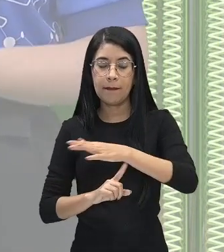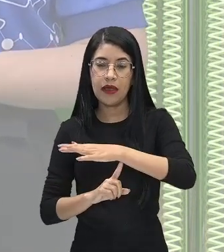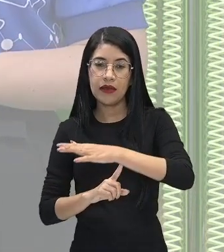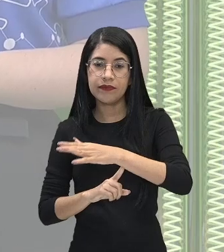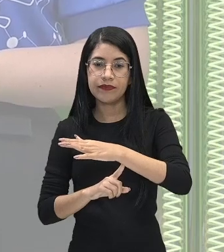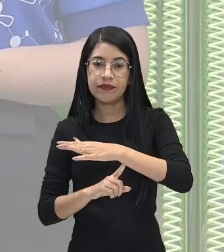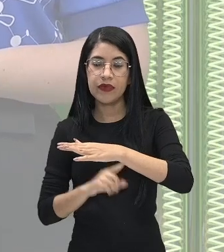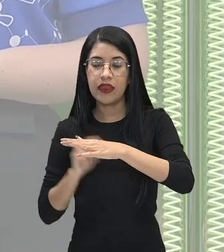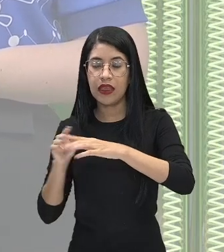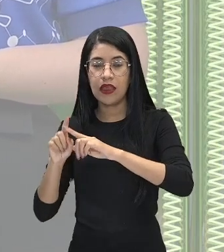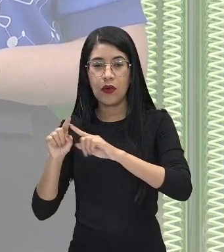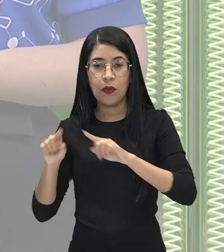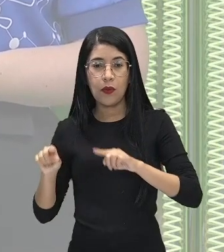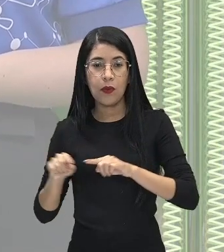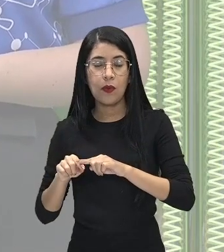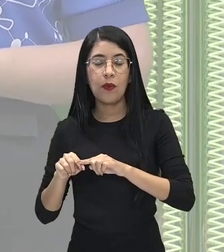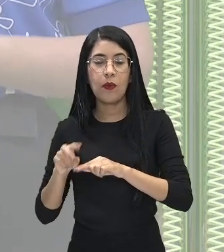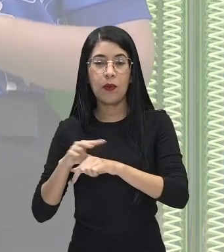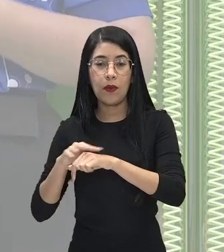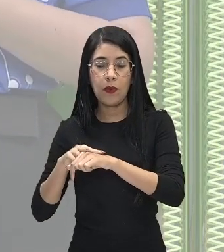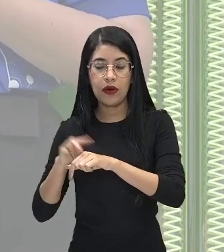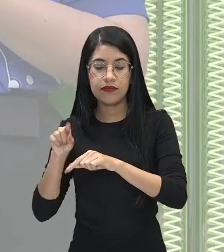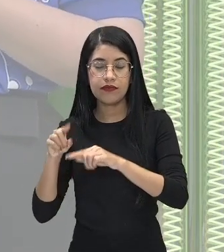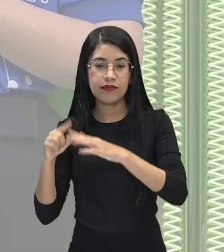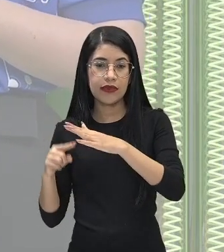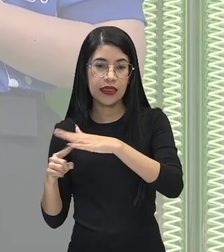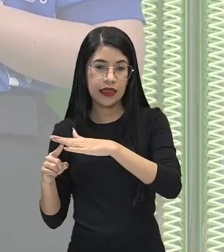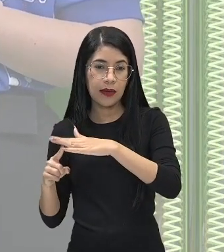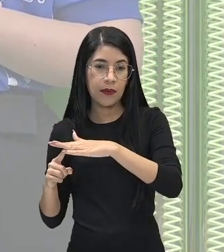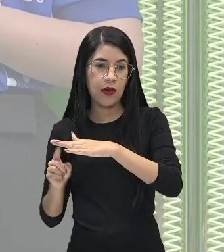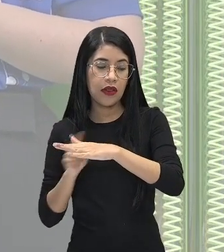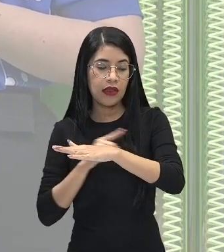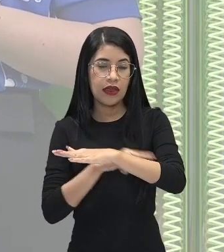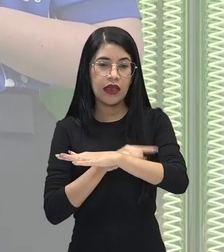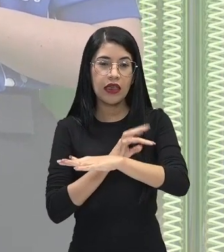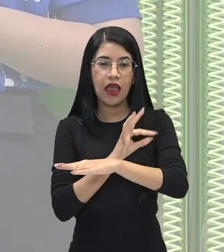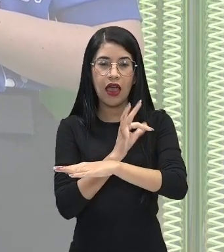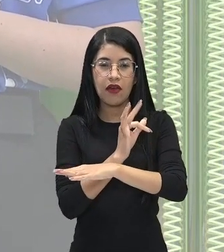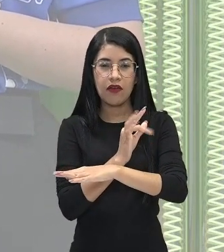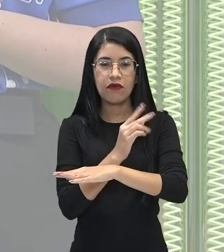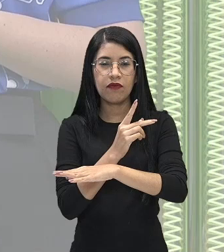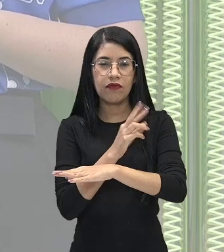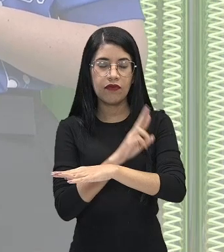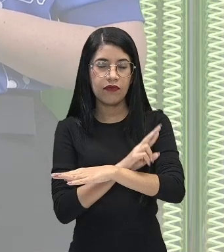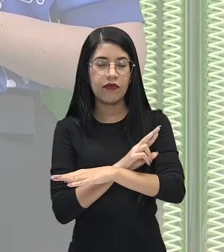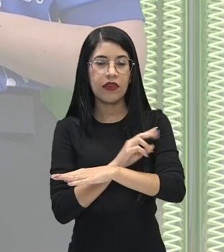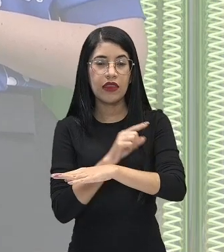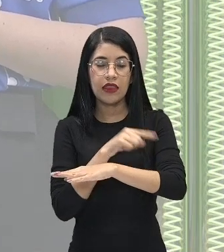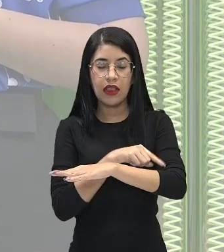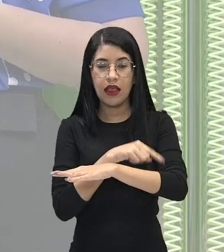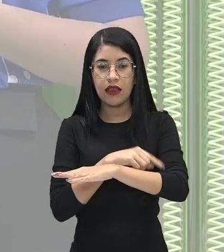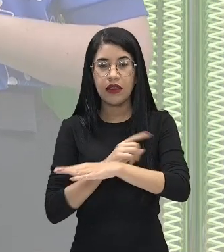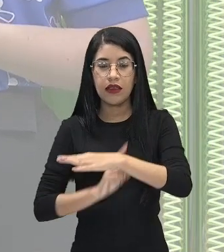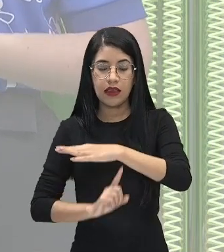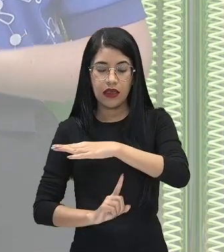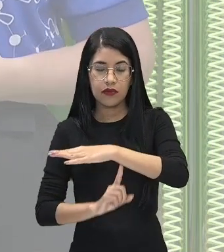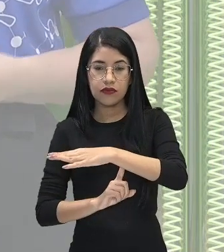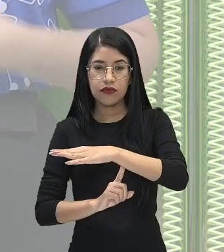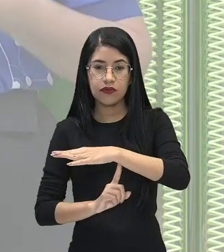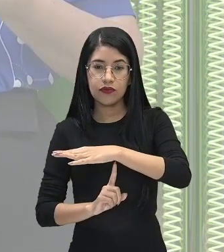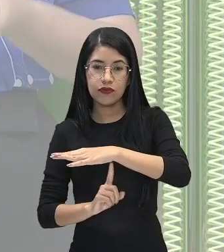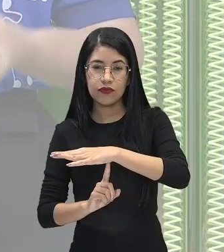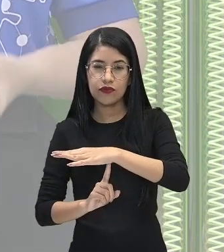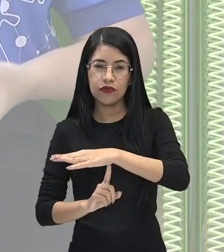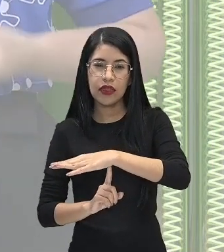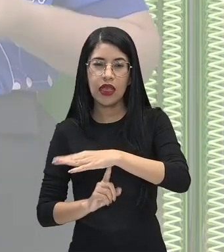aqui o ponto de apoio novamente em uma extremidade, a força resistente em uma outra extremidade e a